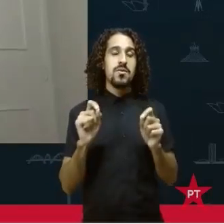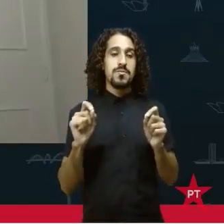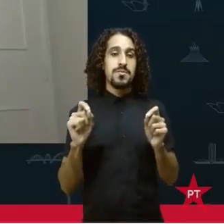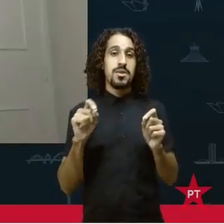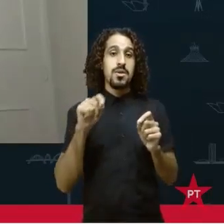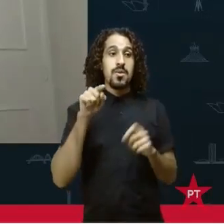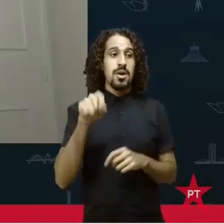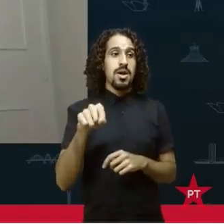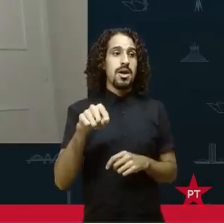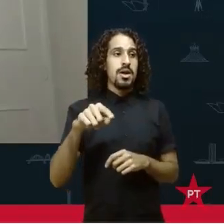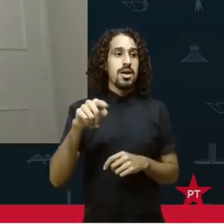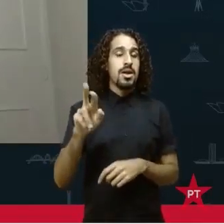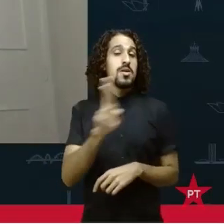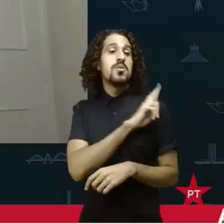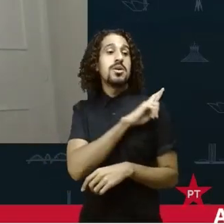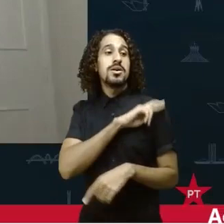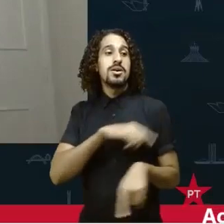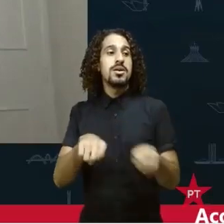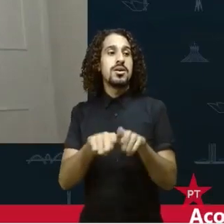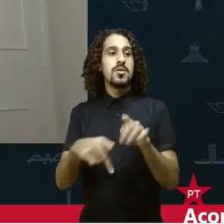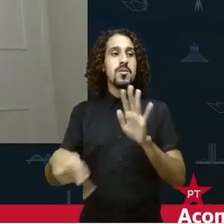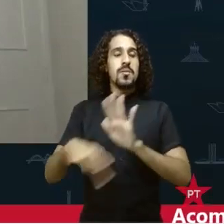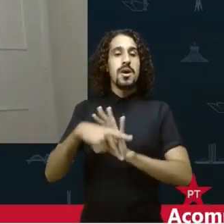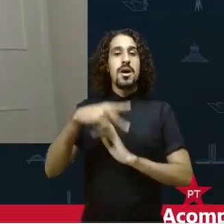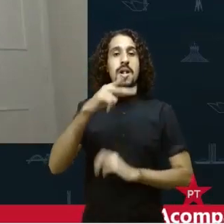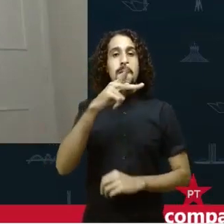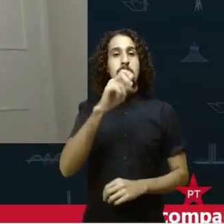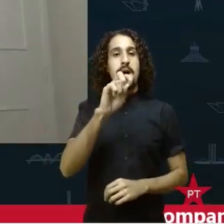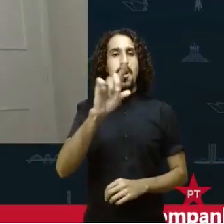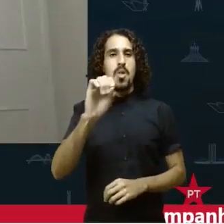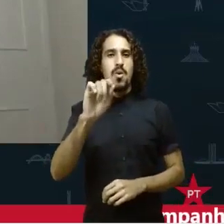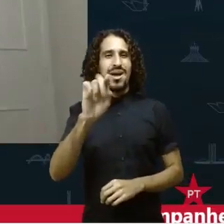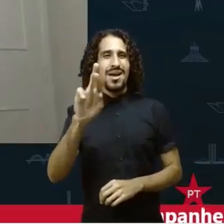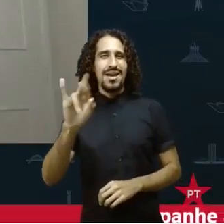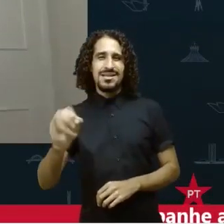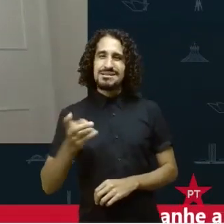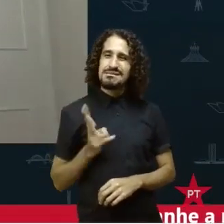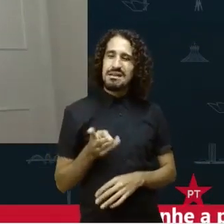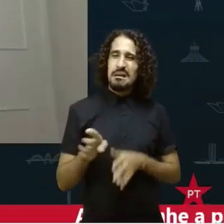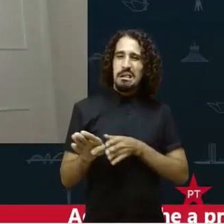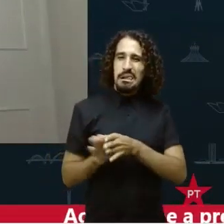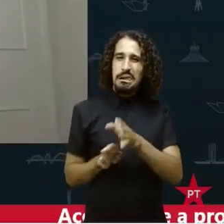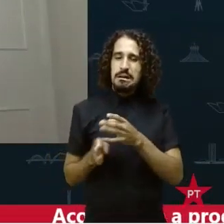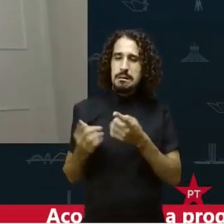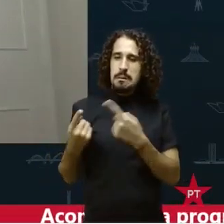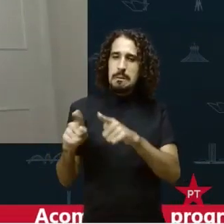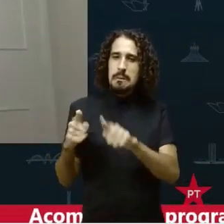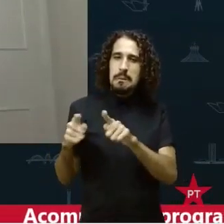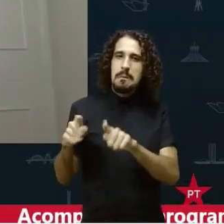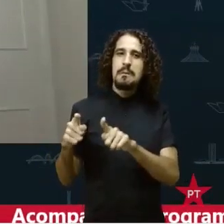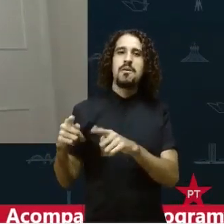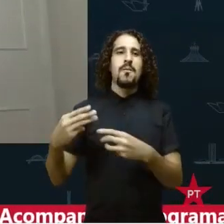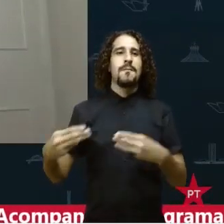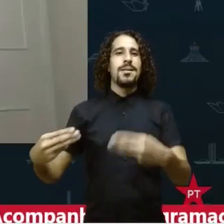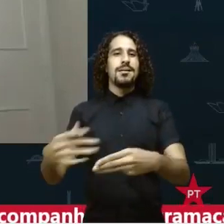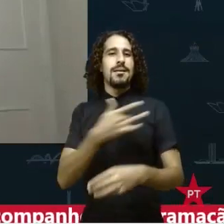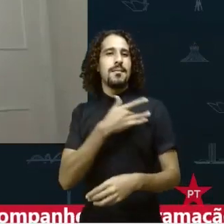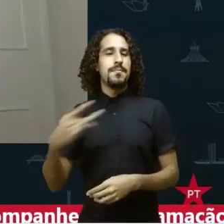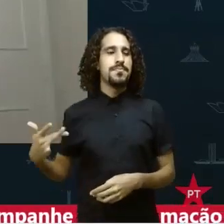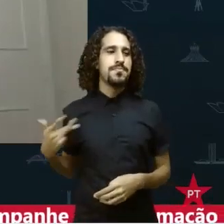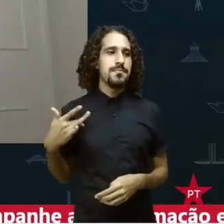disso aí também se deveu ao próprio Paulo Guedes, que o tempo inteiro ficava pressionando o Ministério da Saúde para